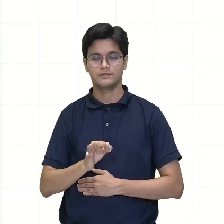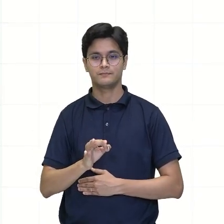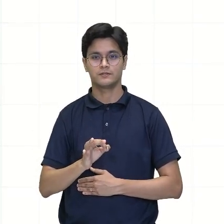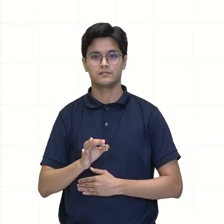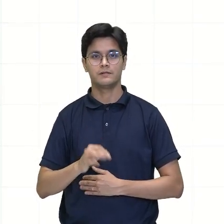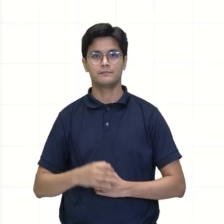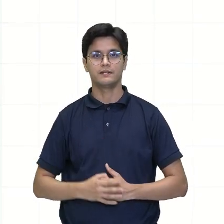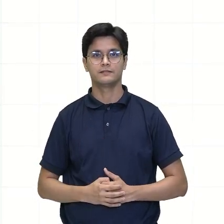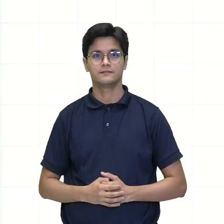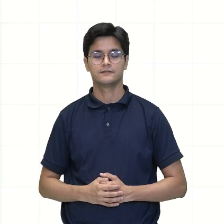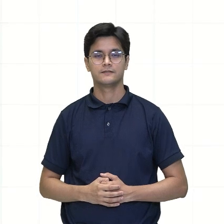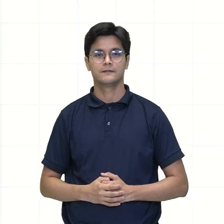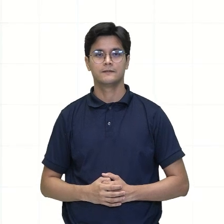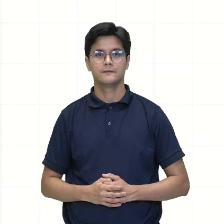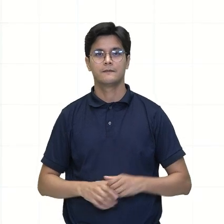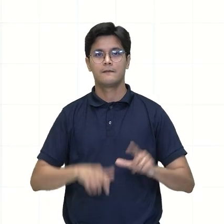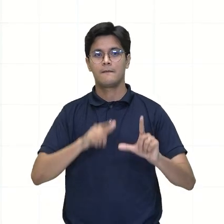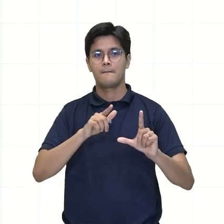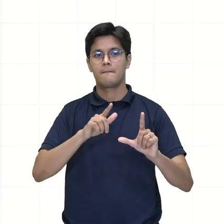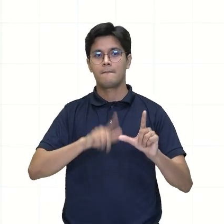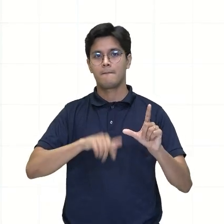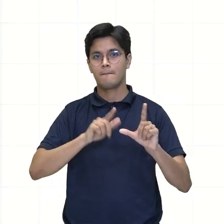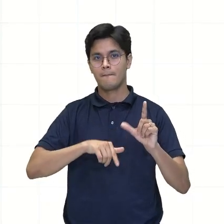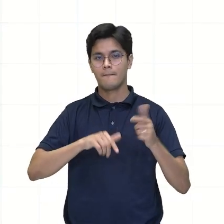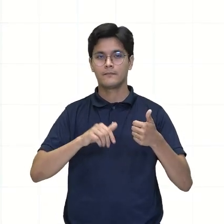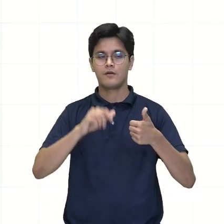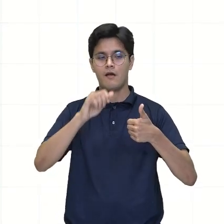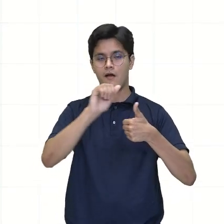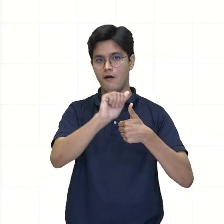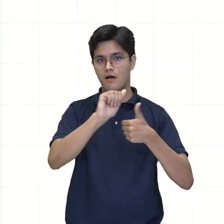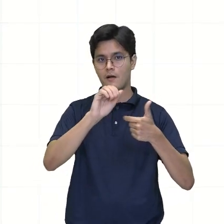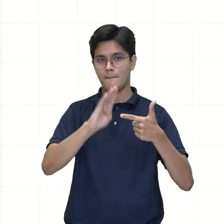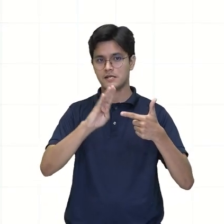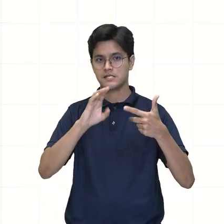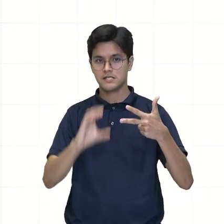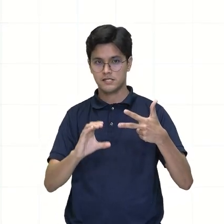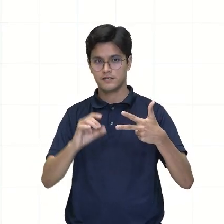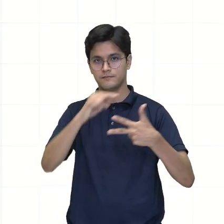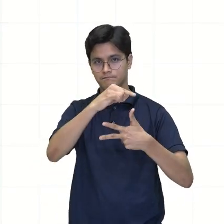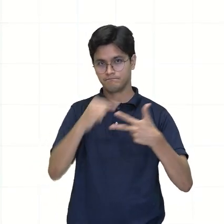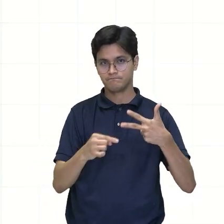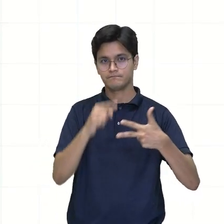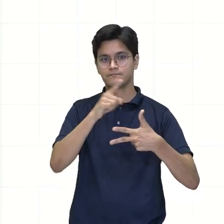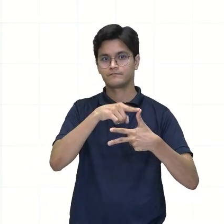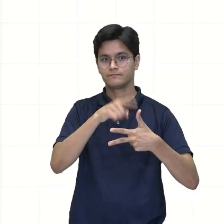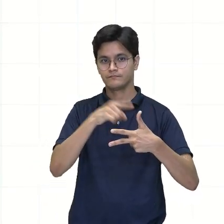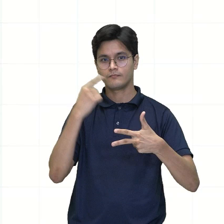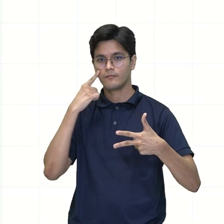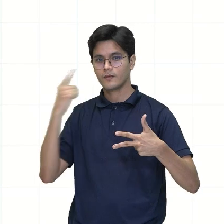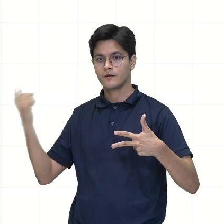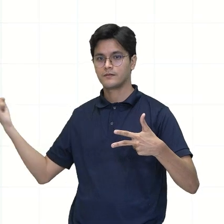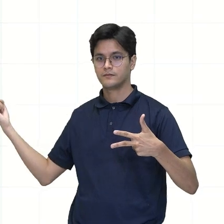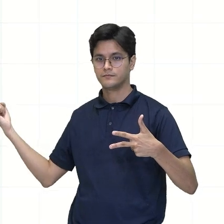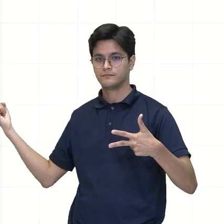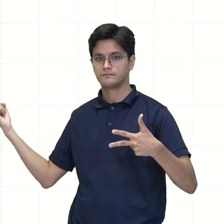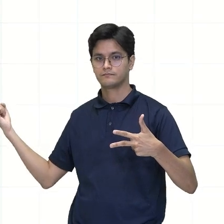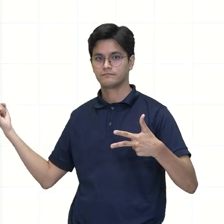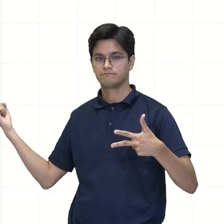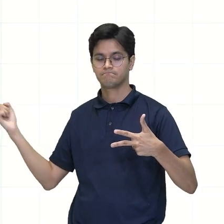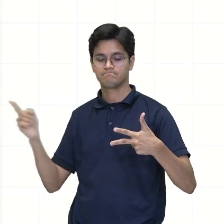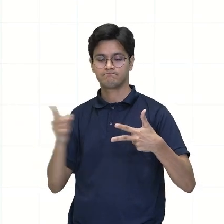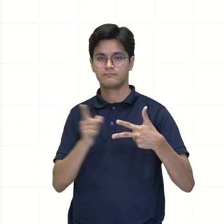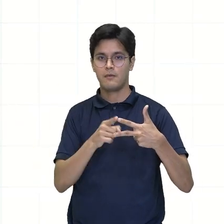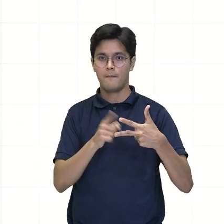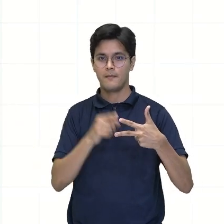Próxima. Letter A. She's working. Esse verbo é conhecido também. She's listening to